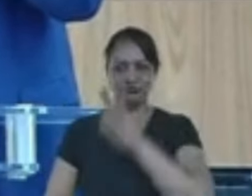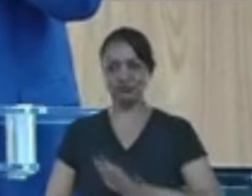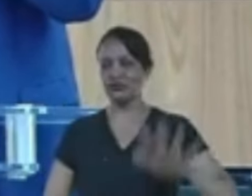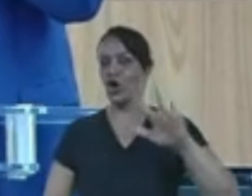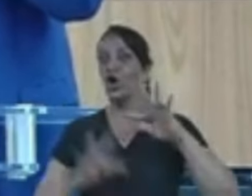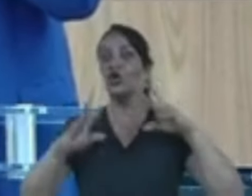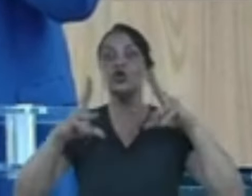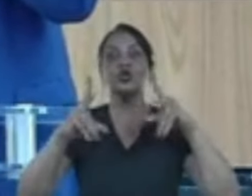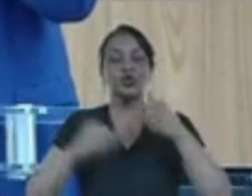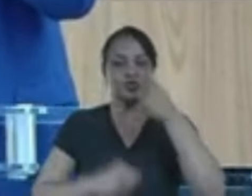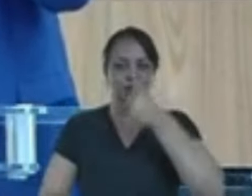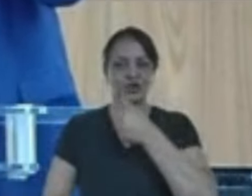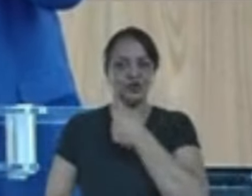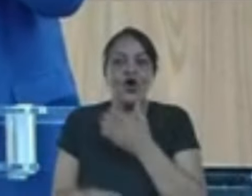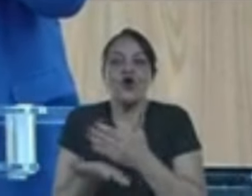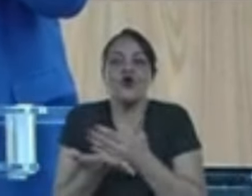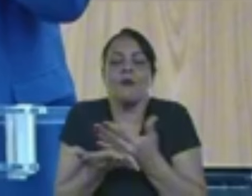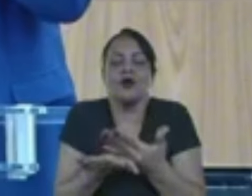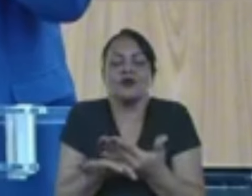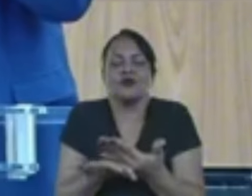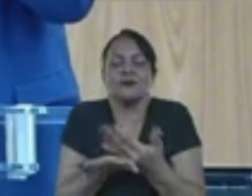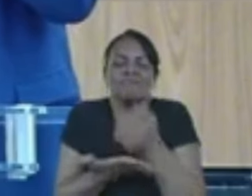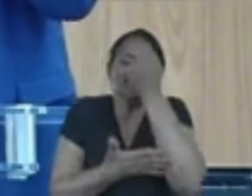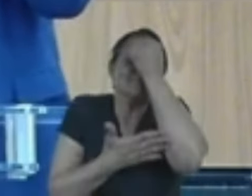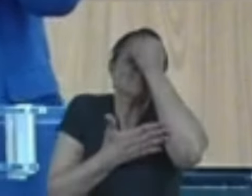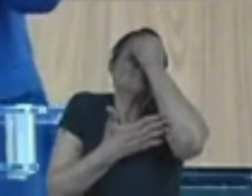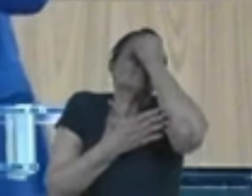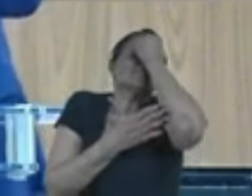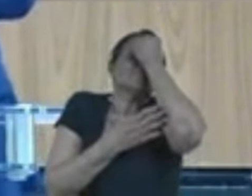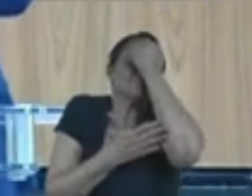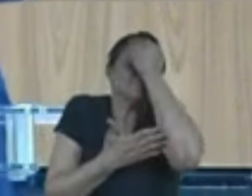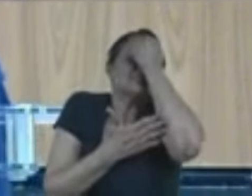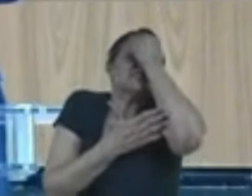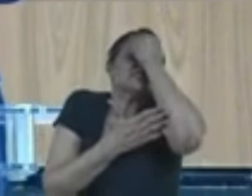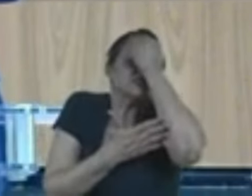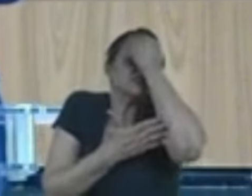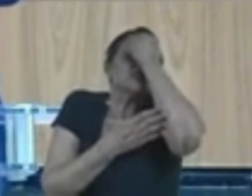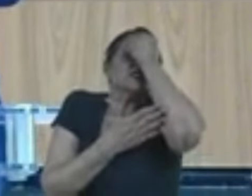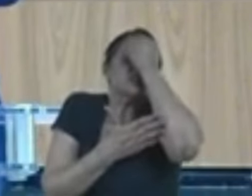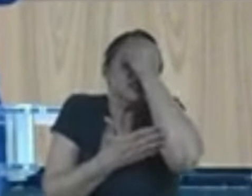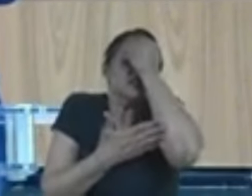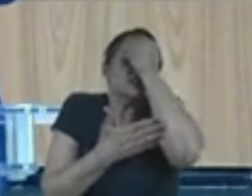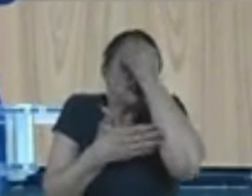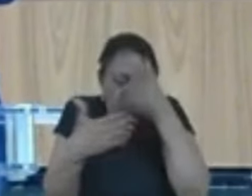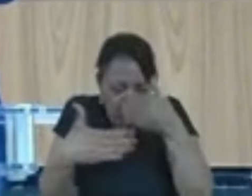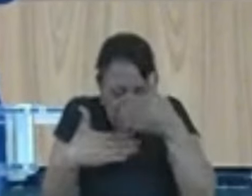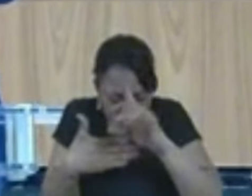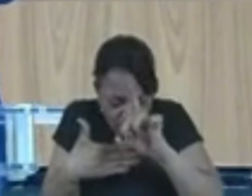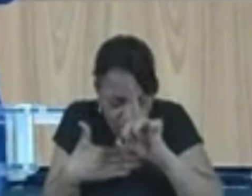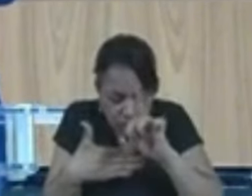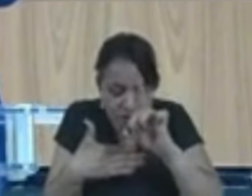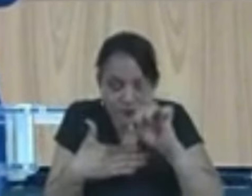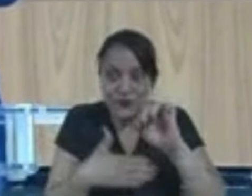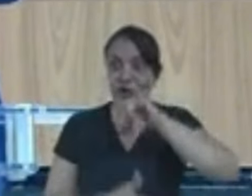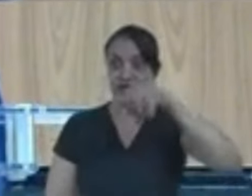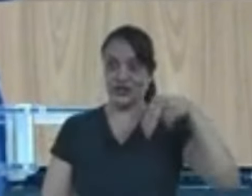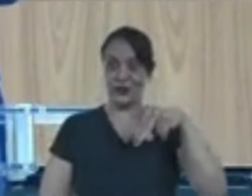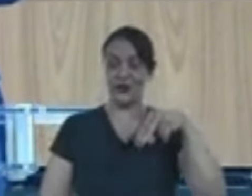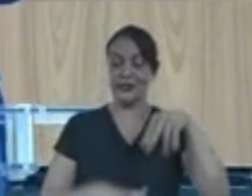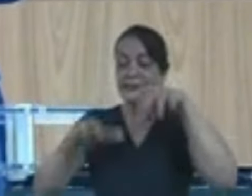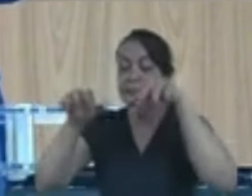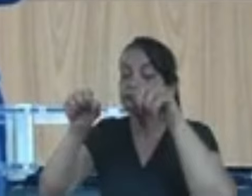jejuou e começou a se humilhar diante de Deus. E o Jonas esperando o negócio acabar, mas o negócio não acabou, porque mais uma